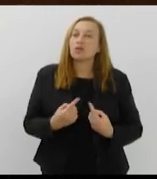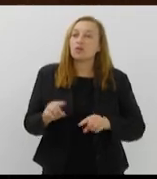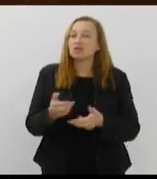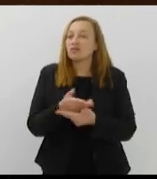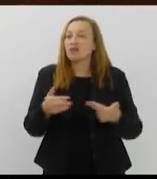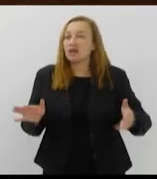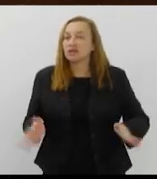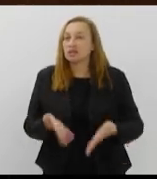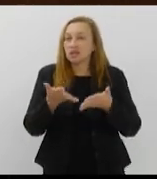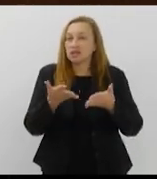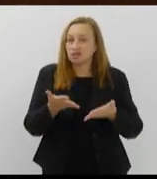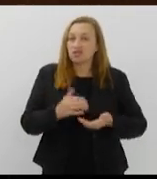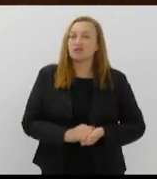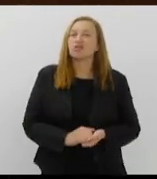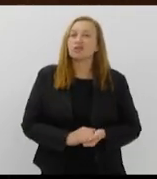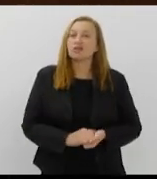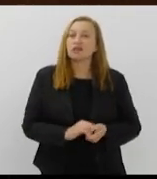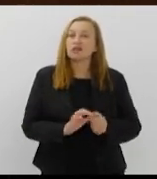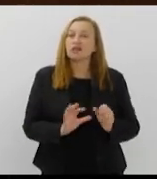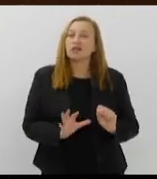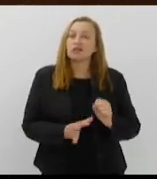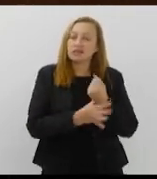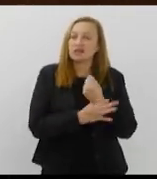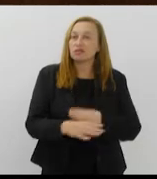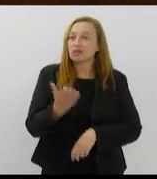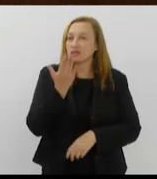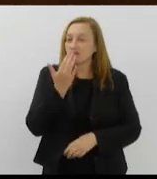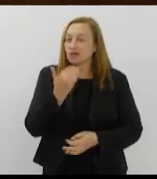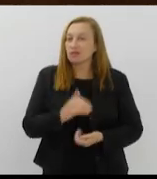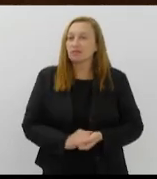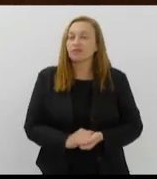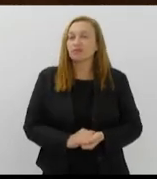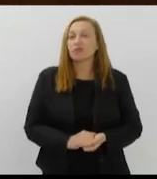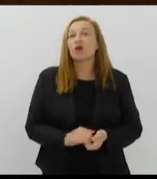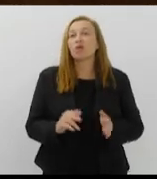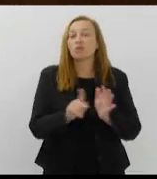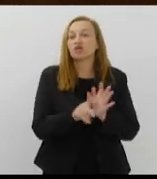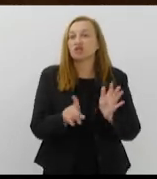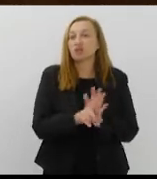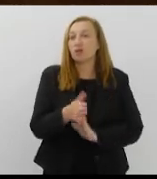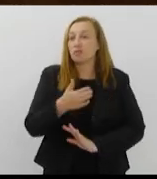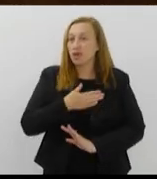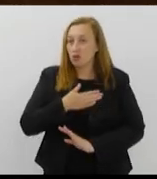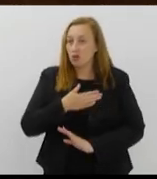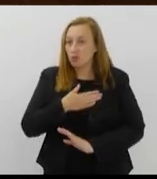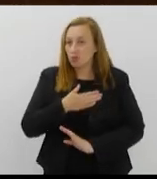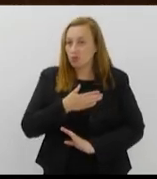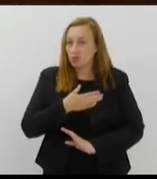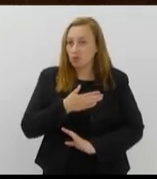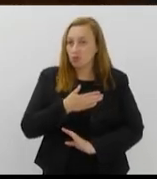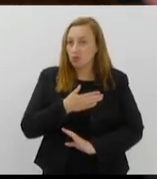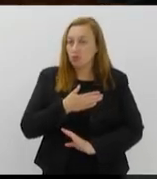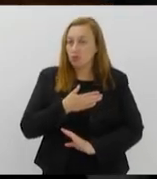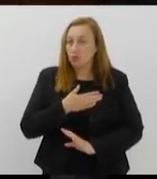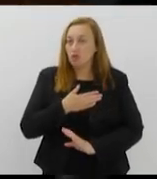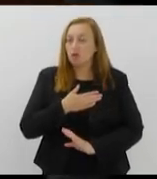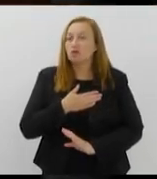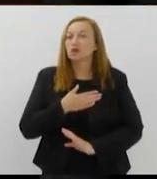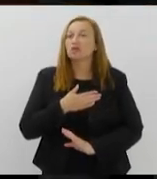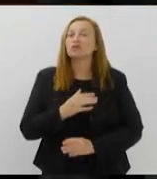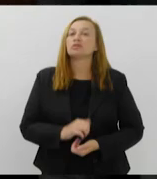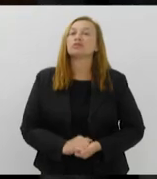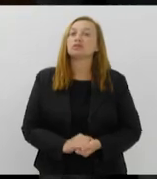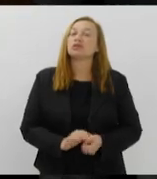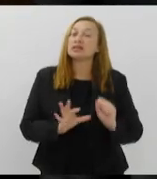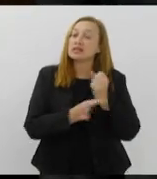que buscavam garantir a alimentação saudável. Um projeto de lei de minha autoria para garantir parâmetros estaduais